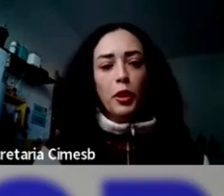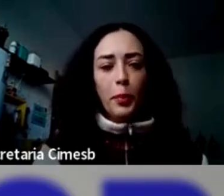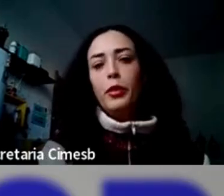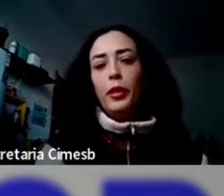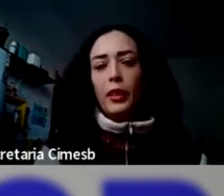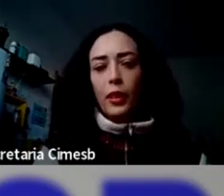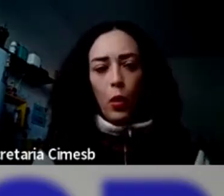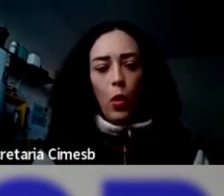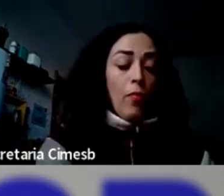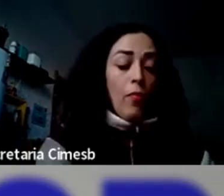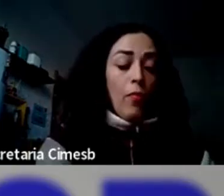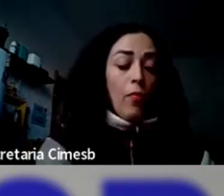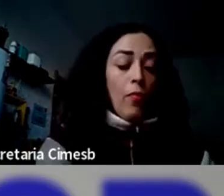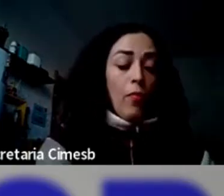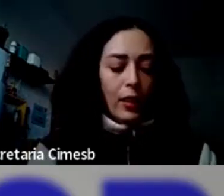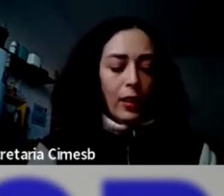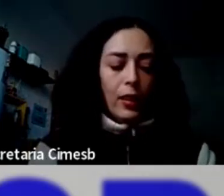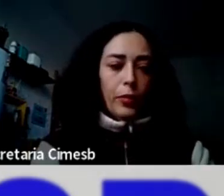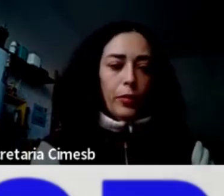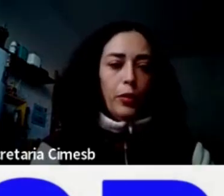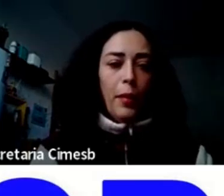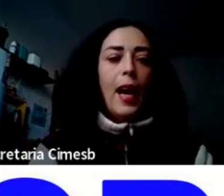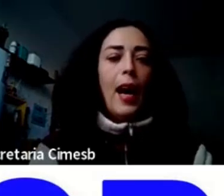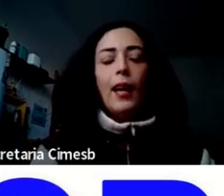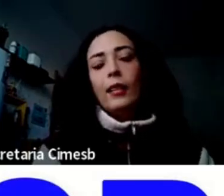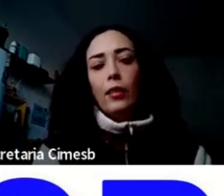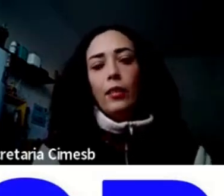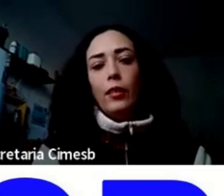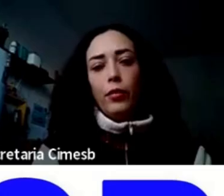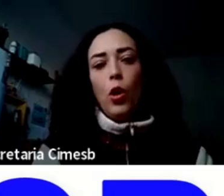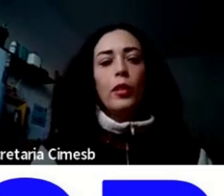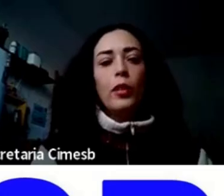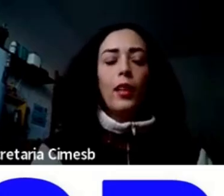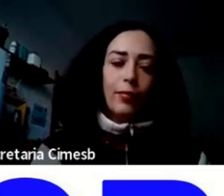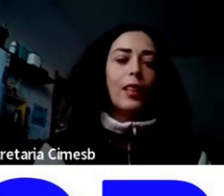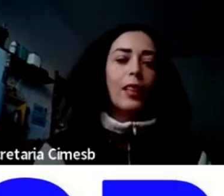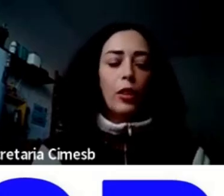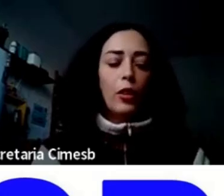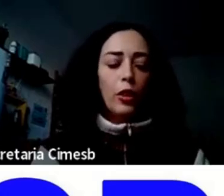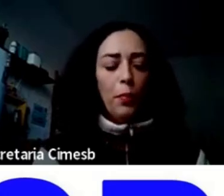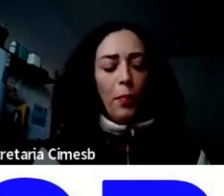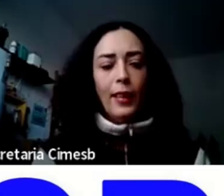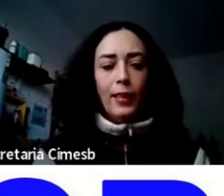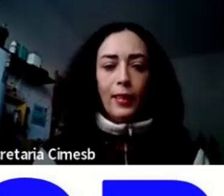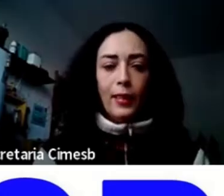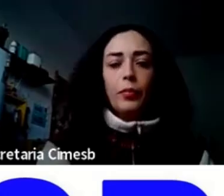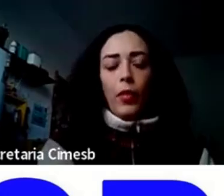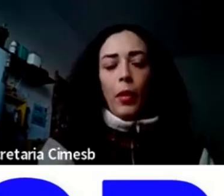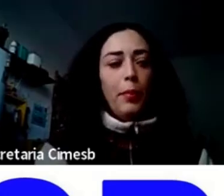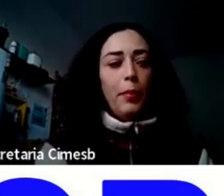com os professores e com a sociedade, assim, os familiares em volta das reuniões de